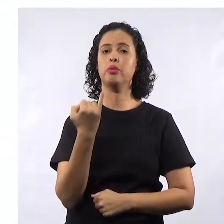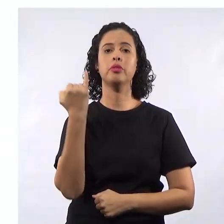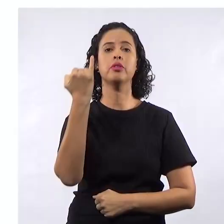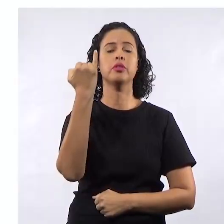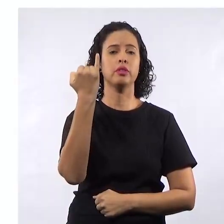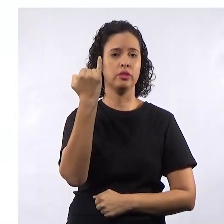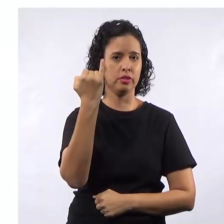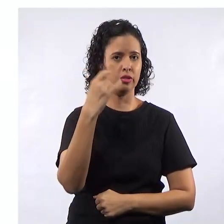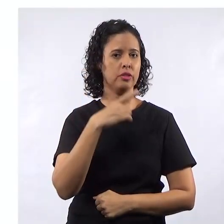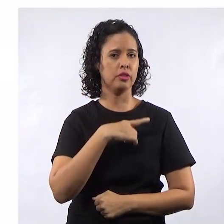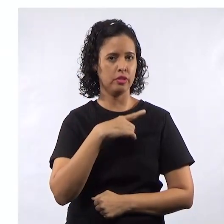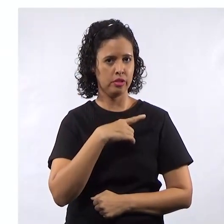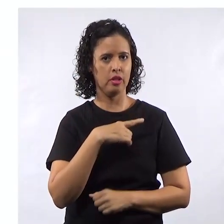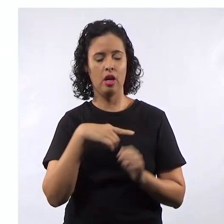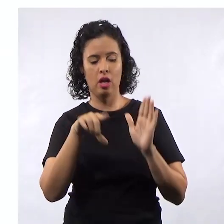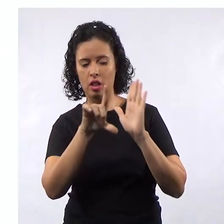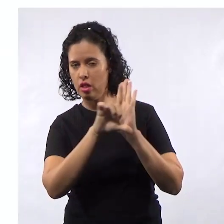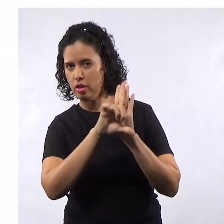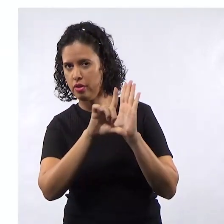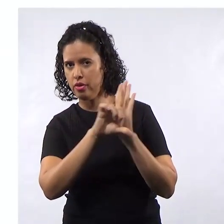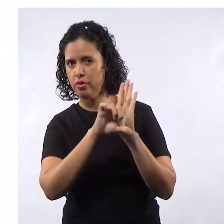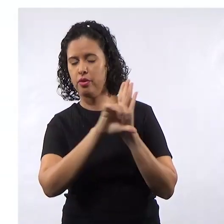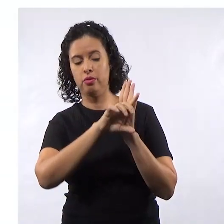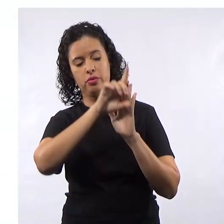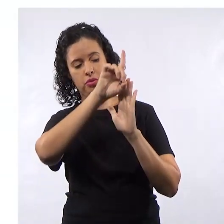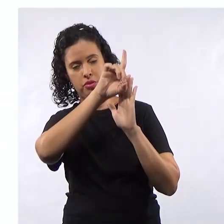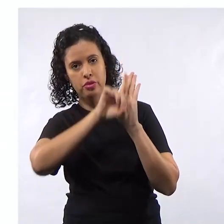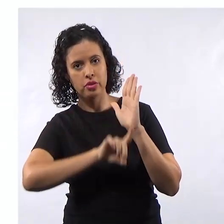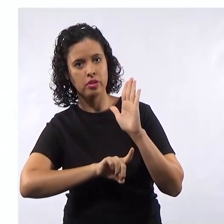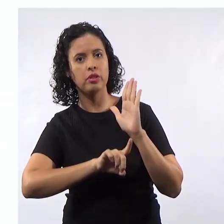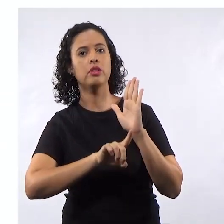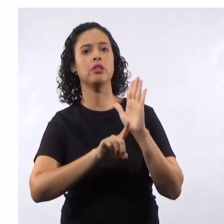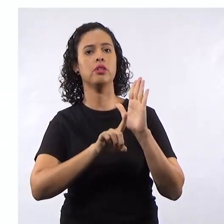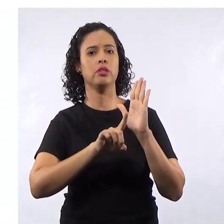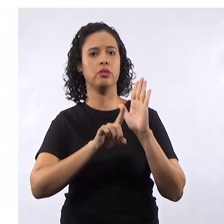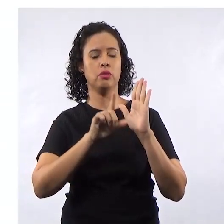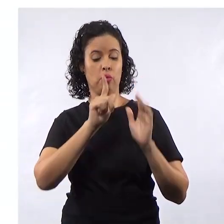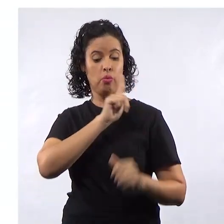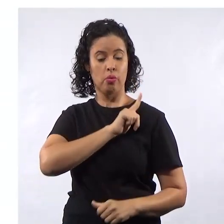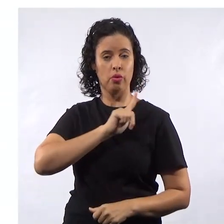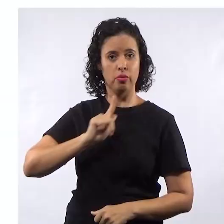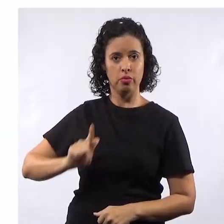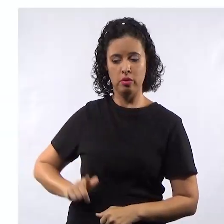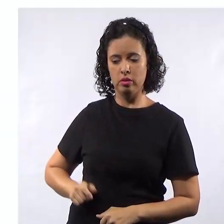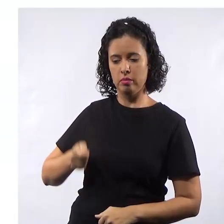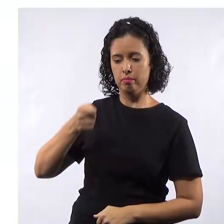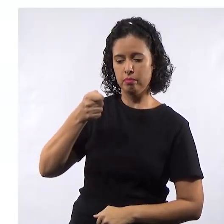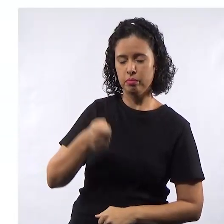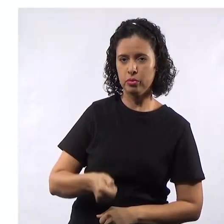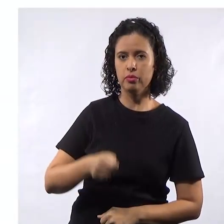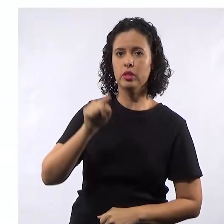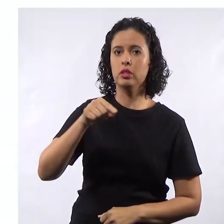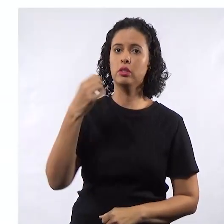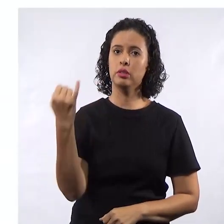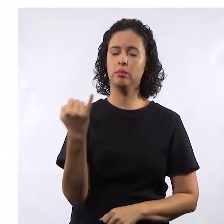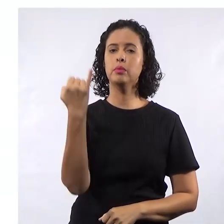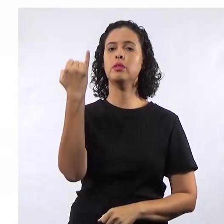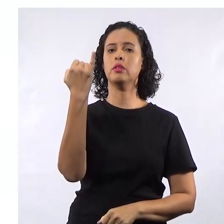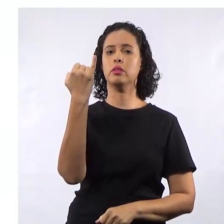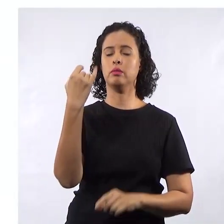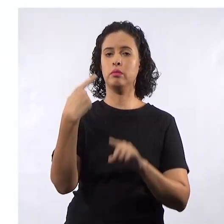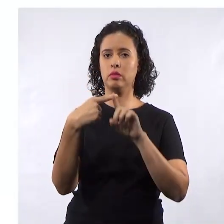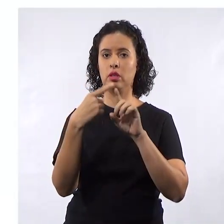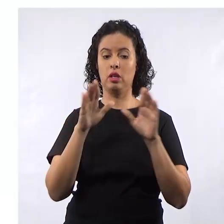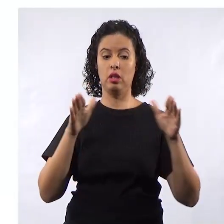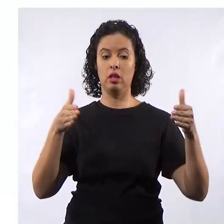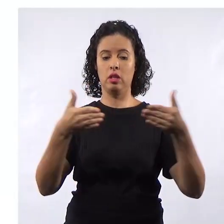que nós saibamos aí que essa questão do direito, ele está diretamente ligado em função da vida